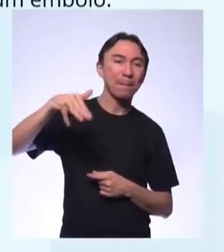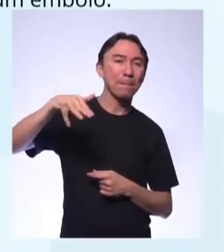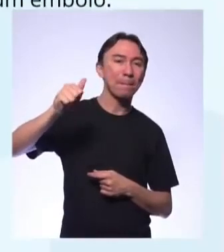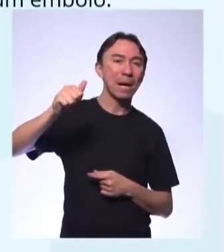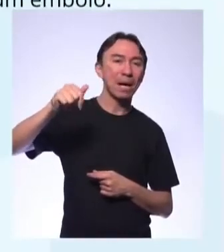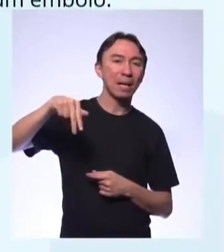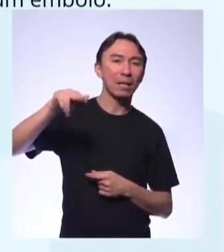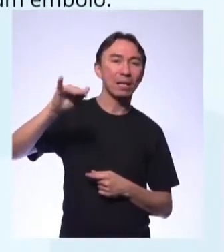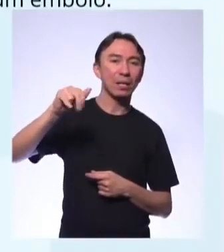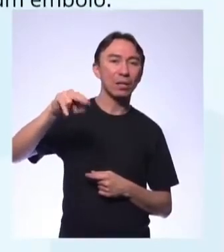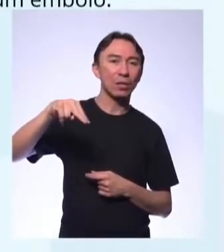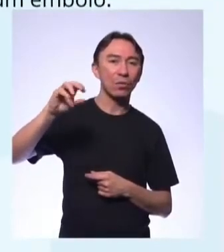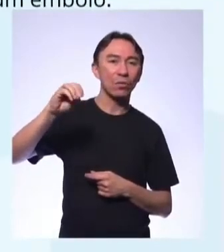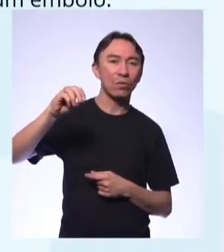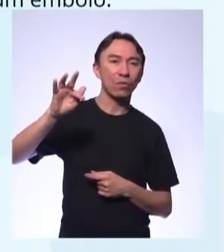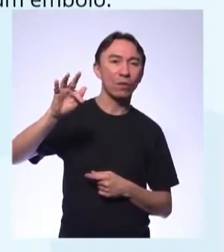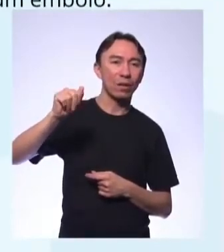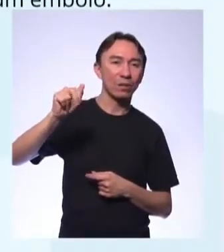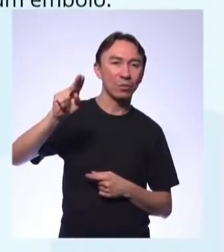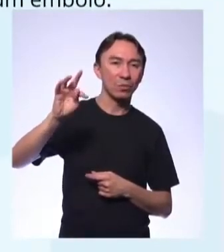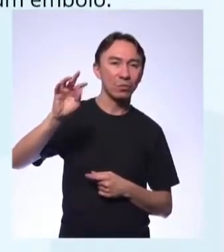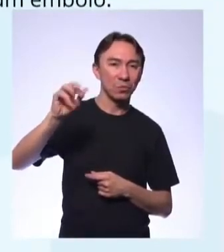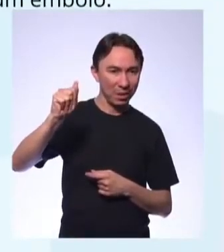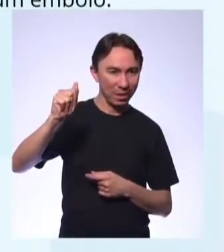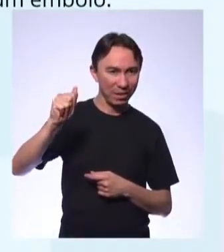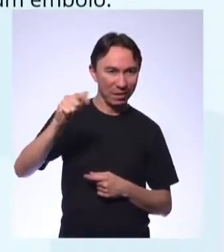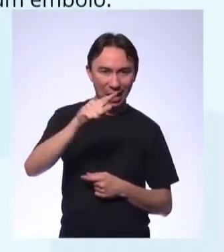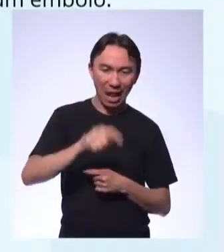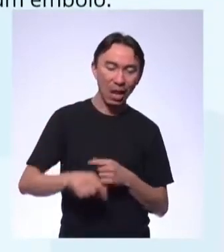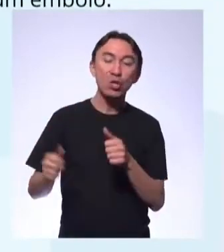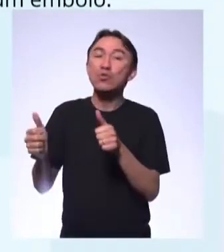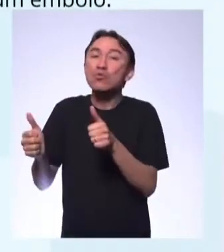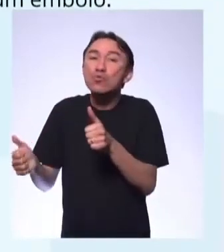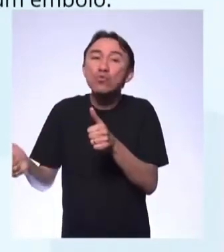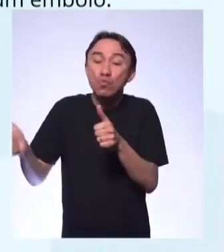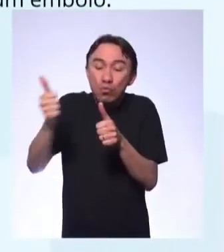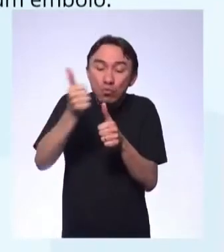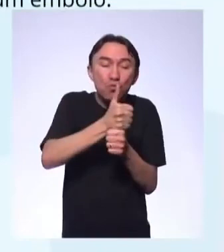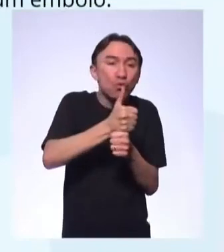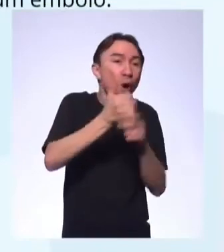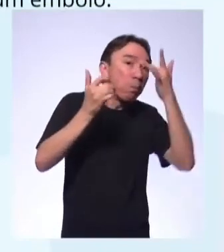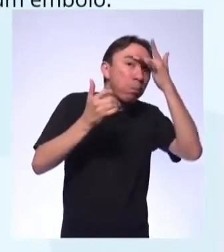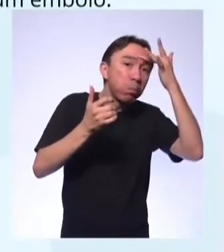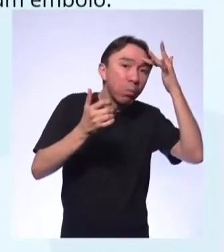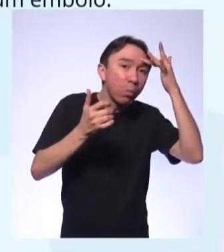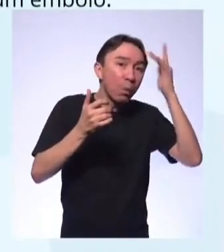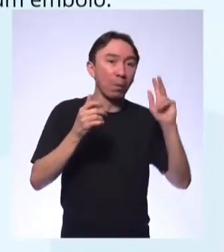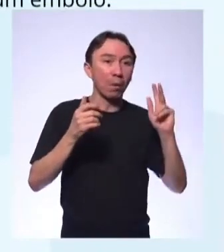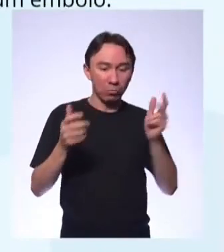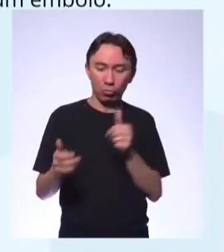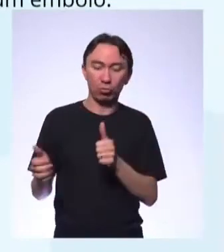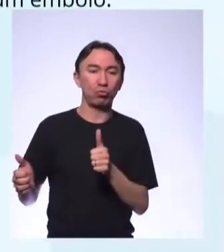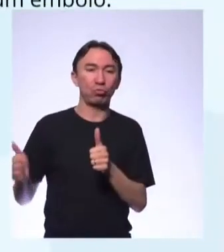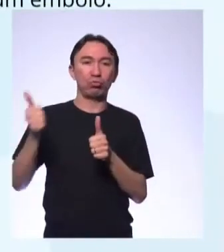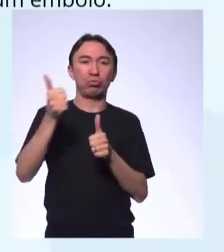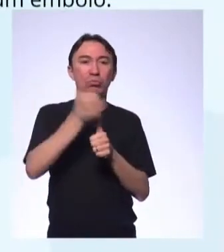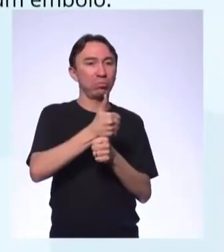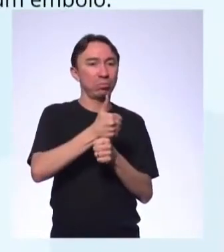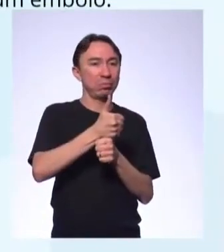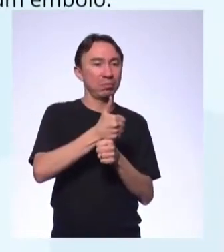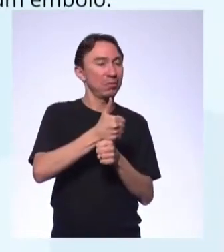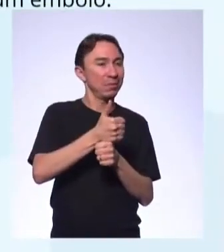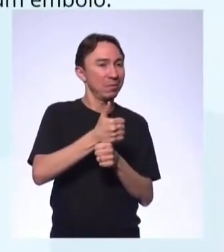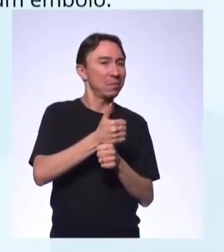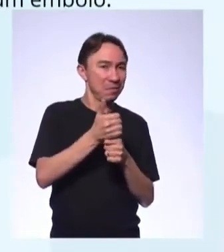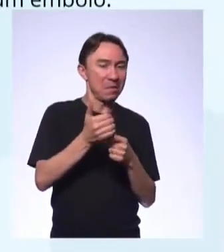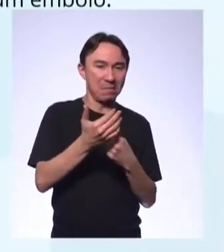elas vão substituir a mão de obra, né? Vão substituir o ser humano, porque a tecnologia vai